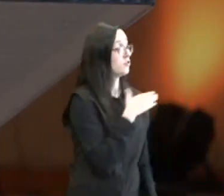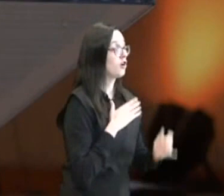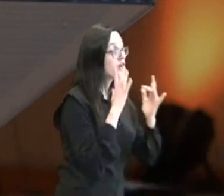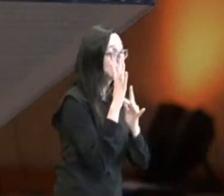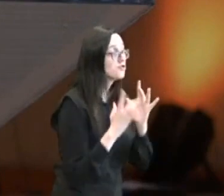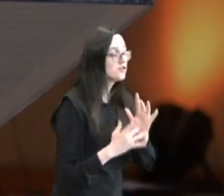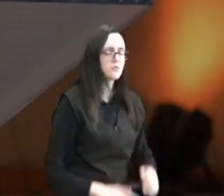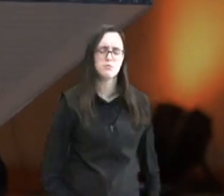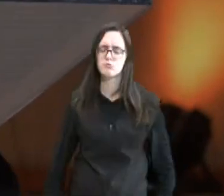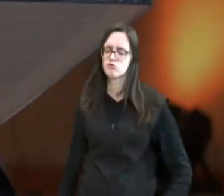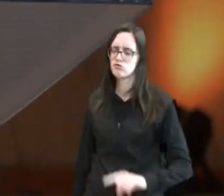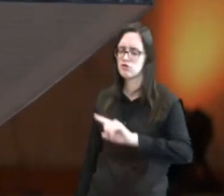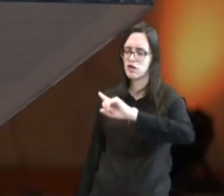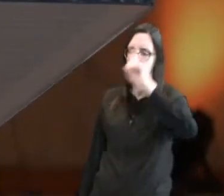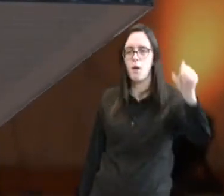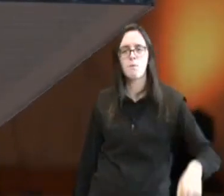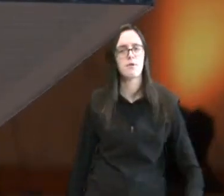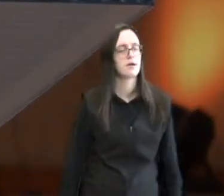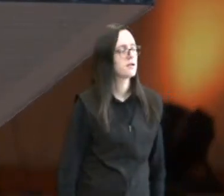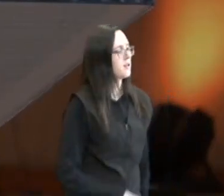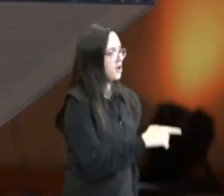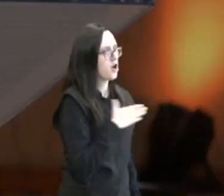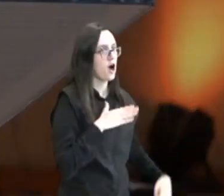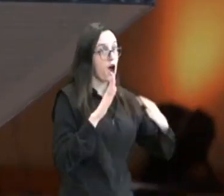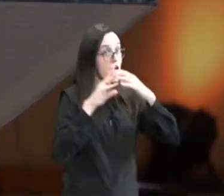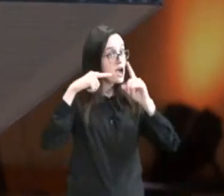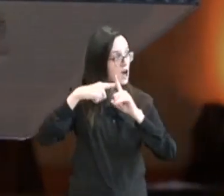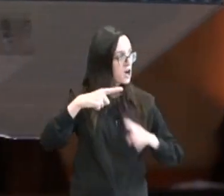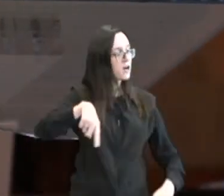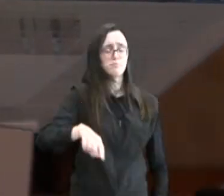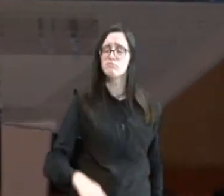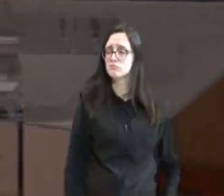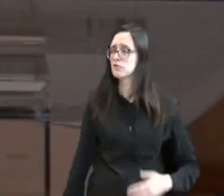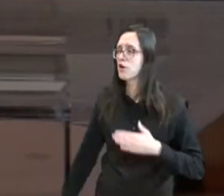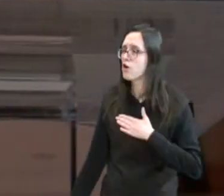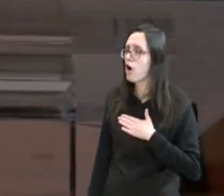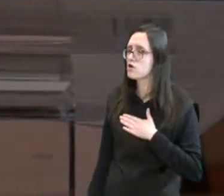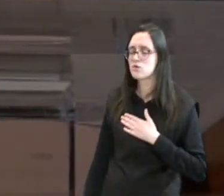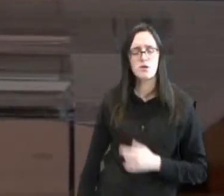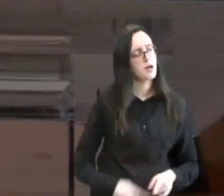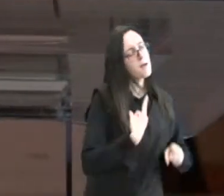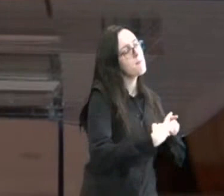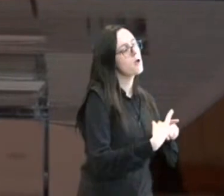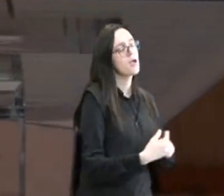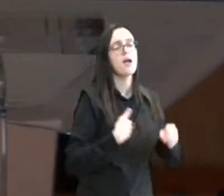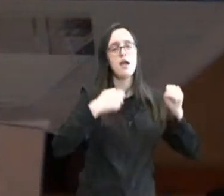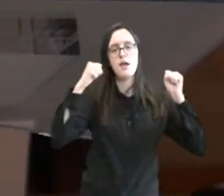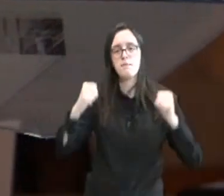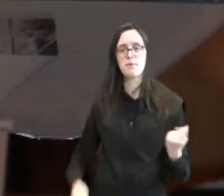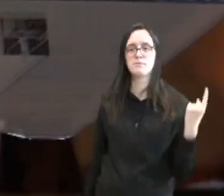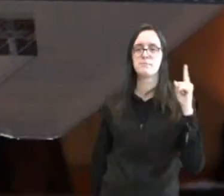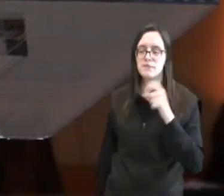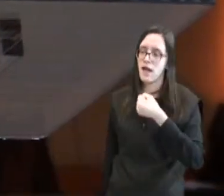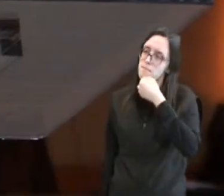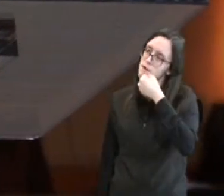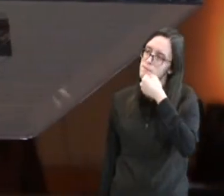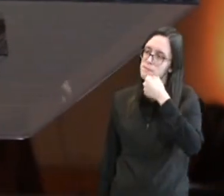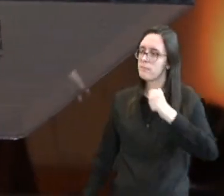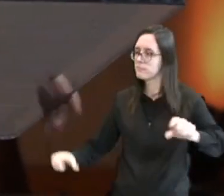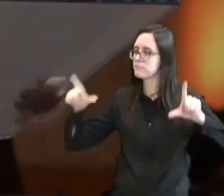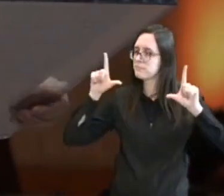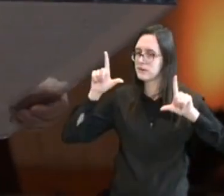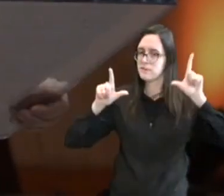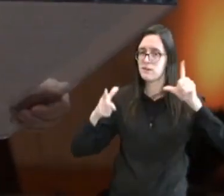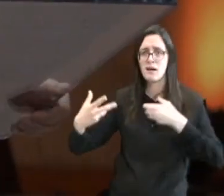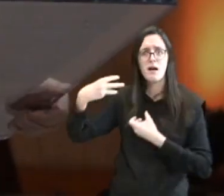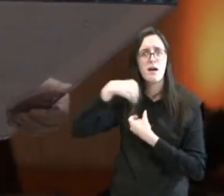Jesus? Não. Você gosta dessa igreja? Ele disse, gosto. Por quê? eu posso falar no microfone e apareço na